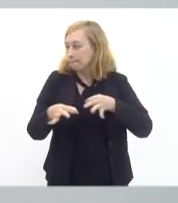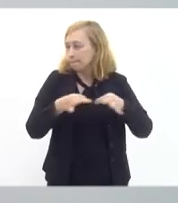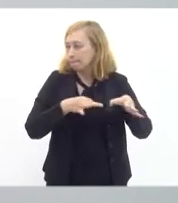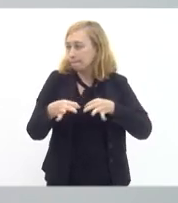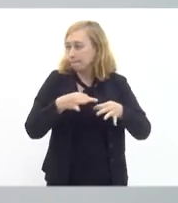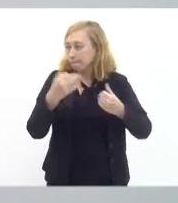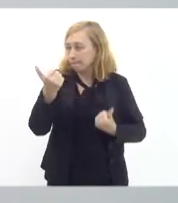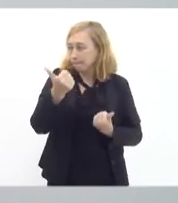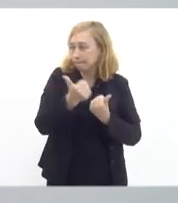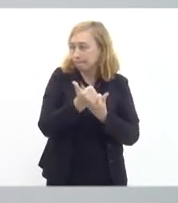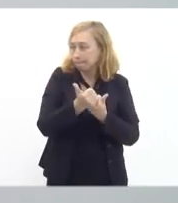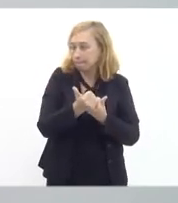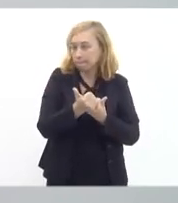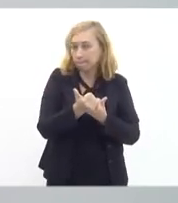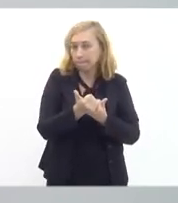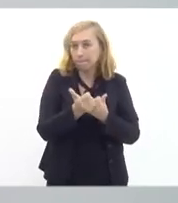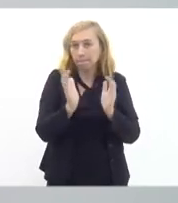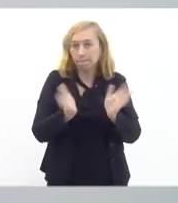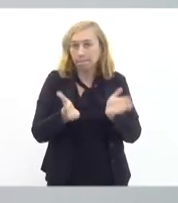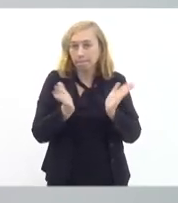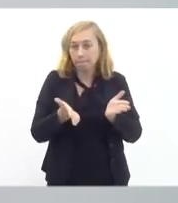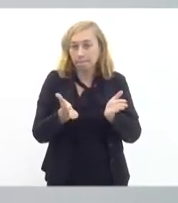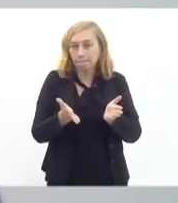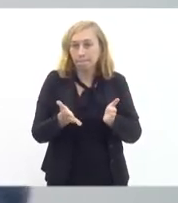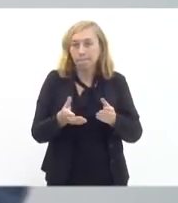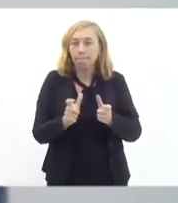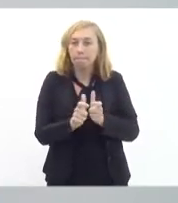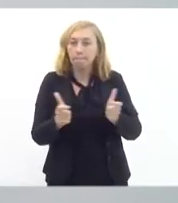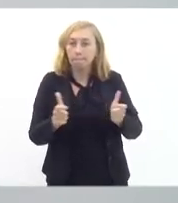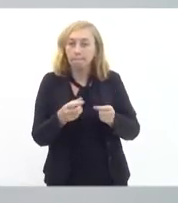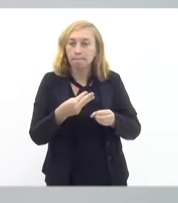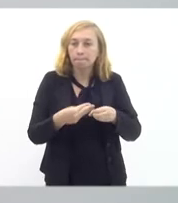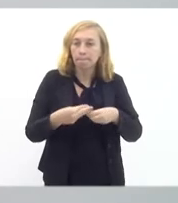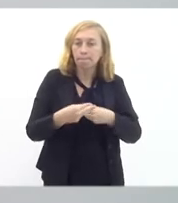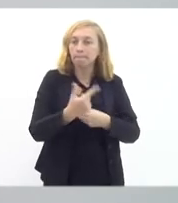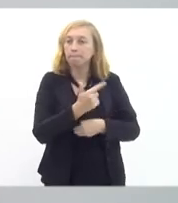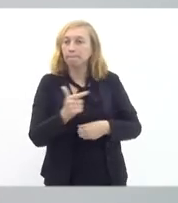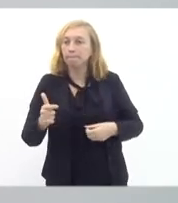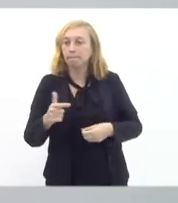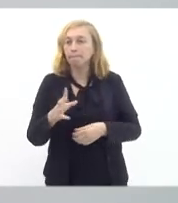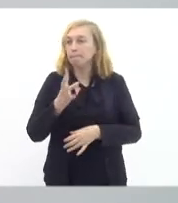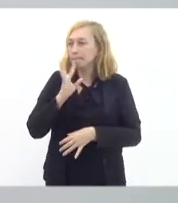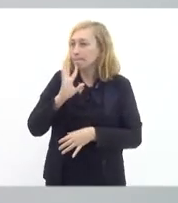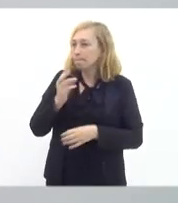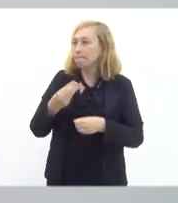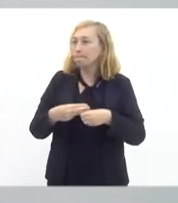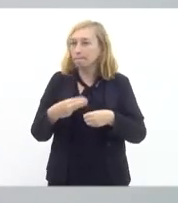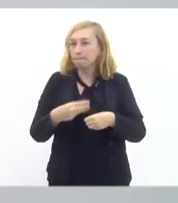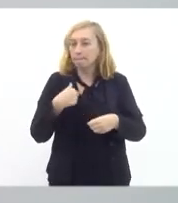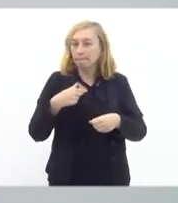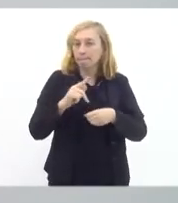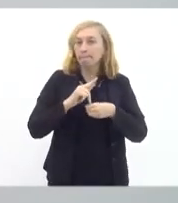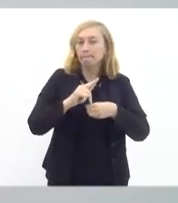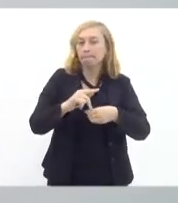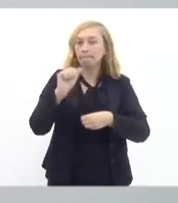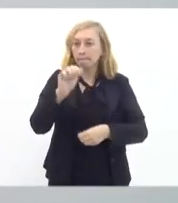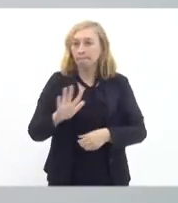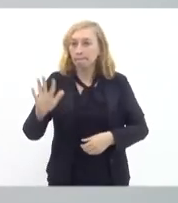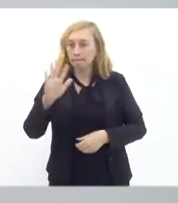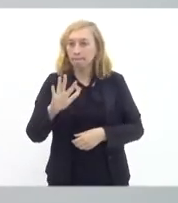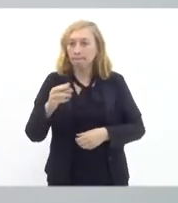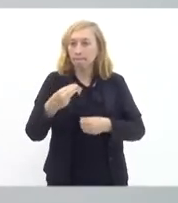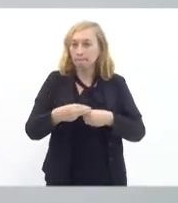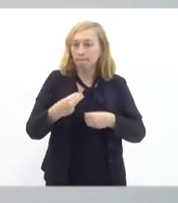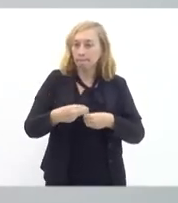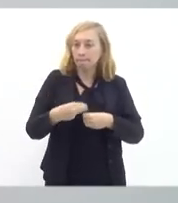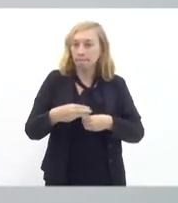de apoio suplementar, hoje, que a maior parte dos municípios também não tem. Eu conheço municípios, eu fui procurador-geral do